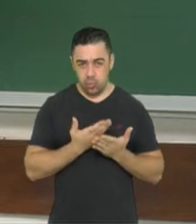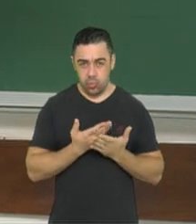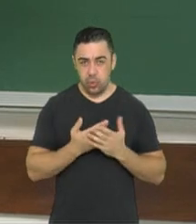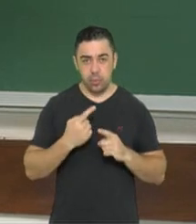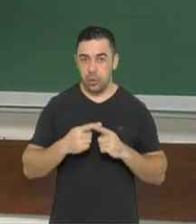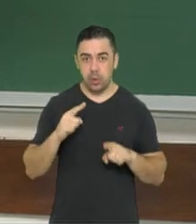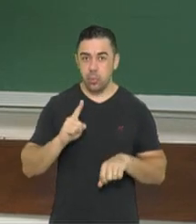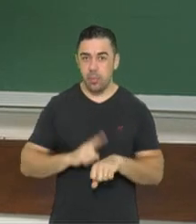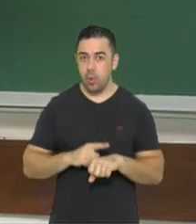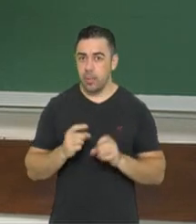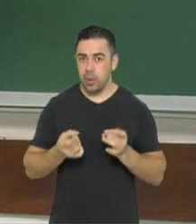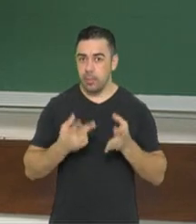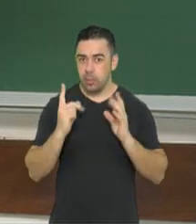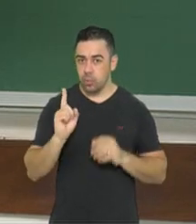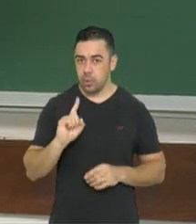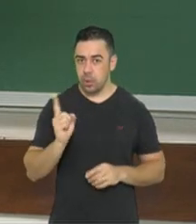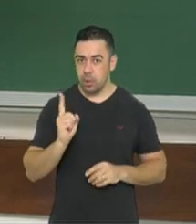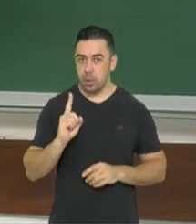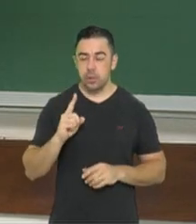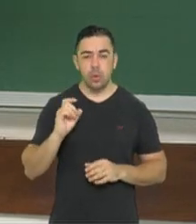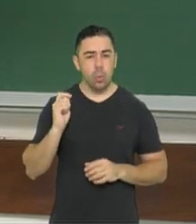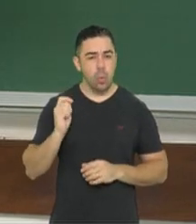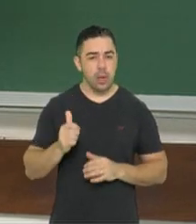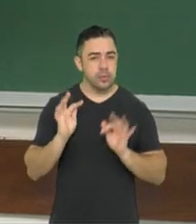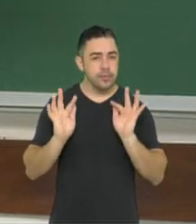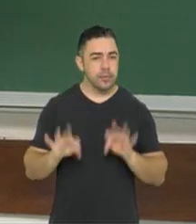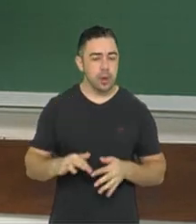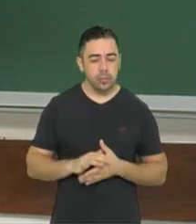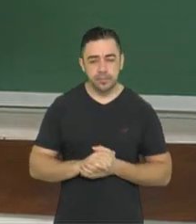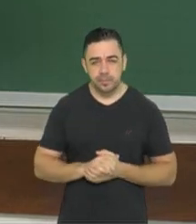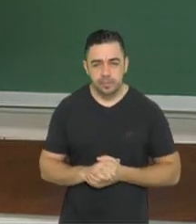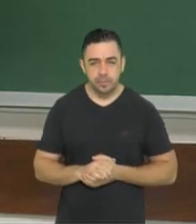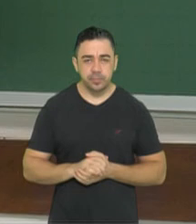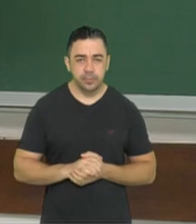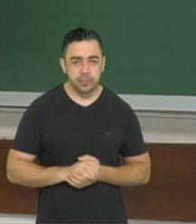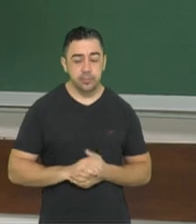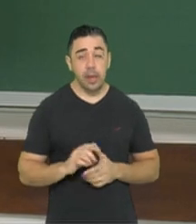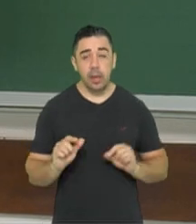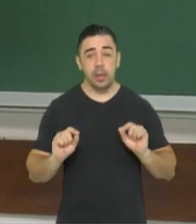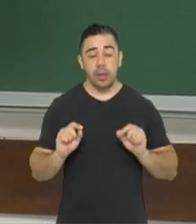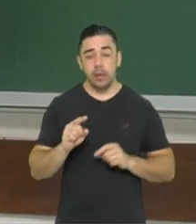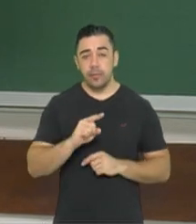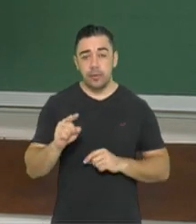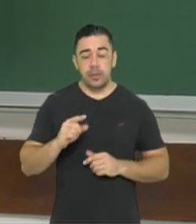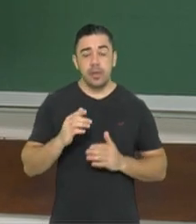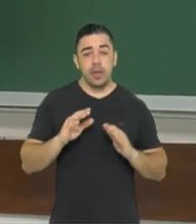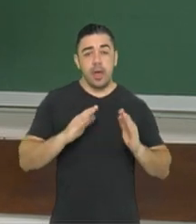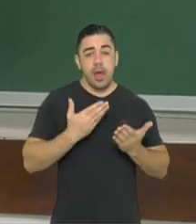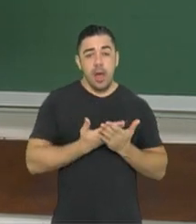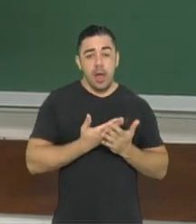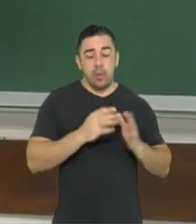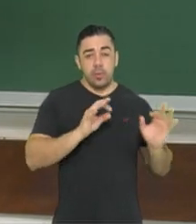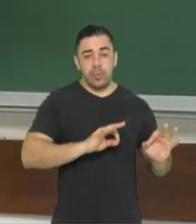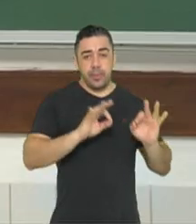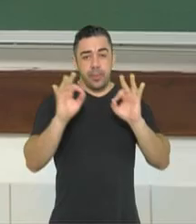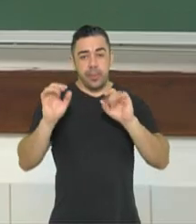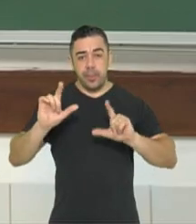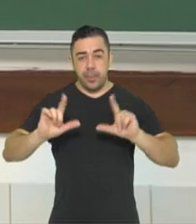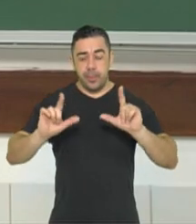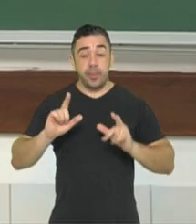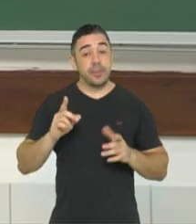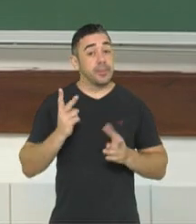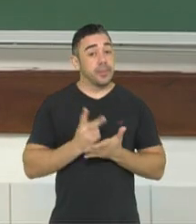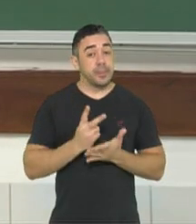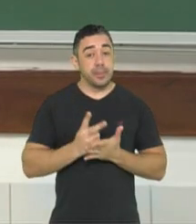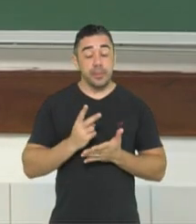não é hora de abandonar, certo? Nós estamos na reta final. E quem tem acompanhado as aulas na televisão, sempre